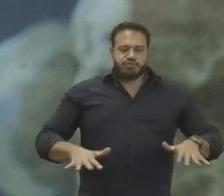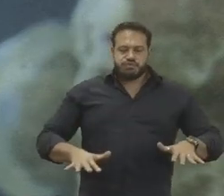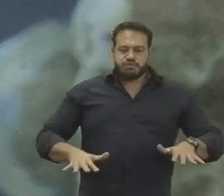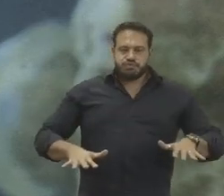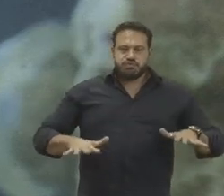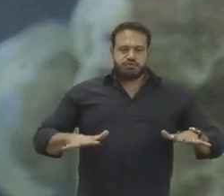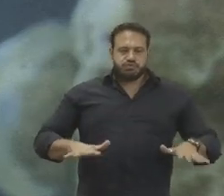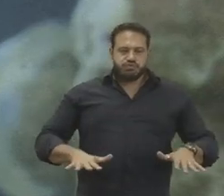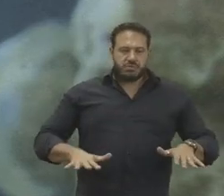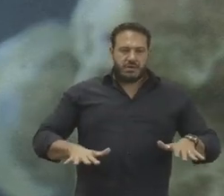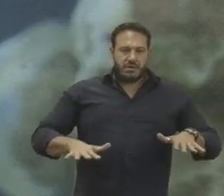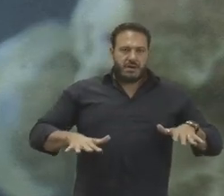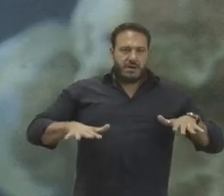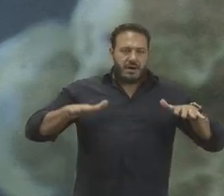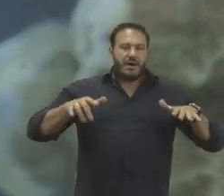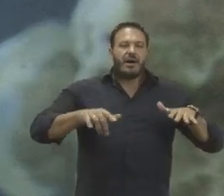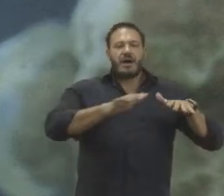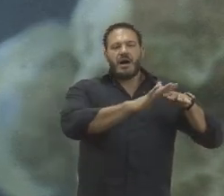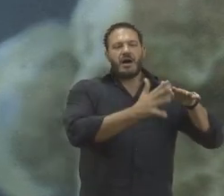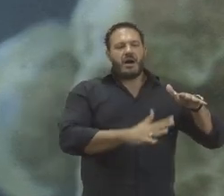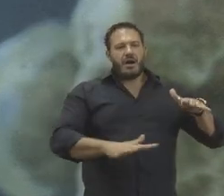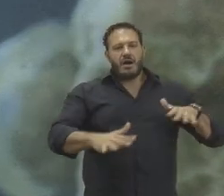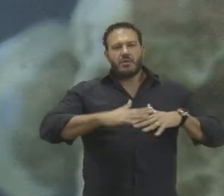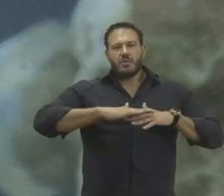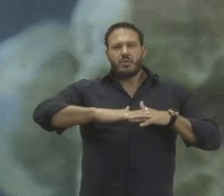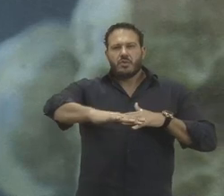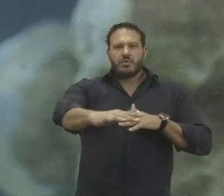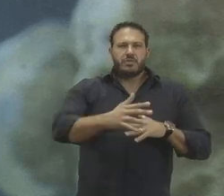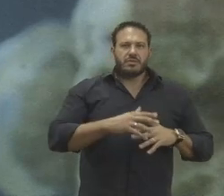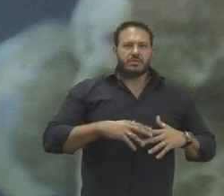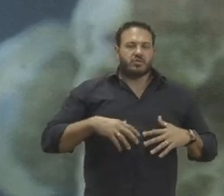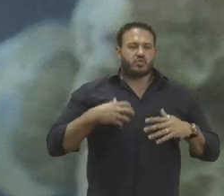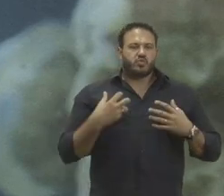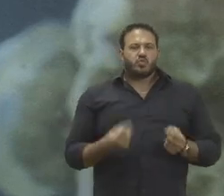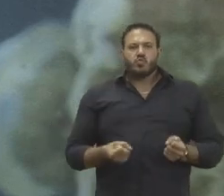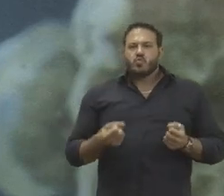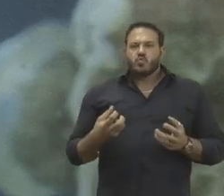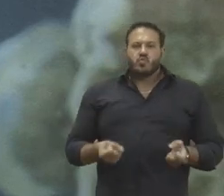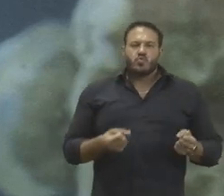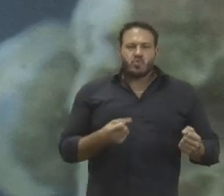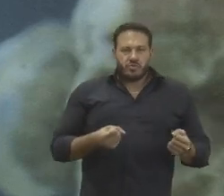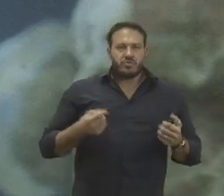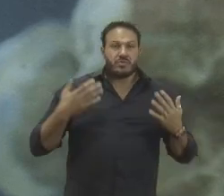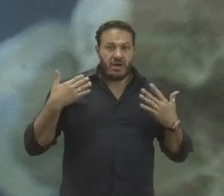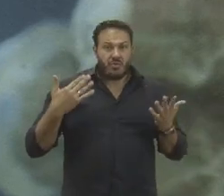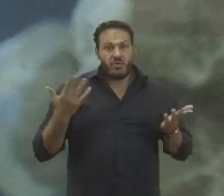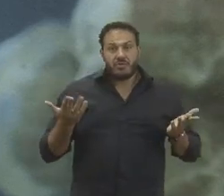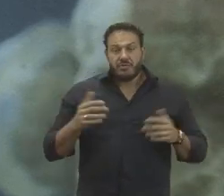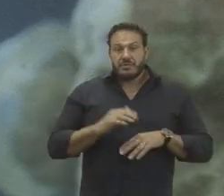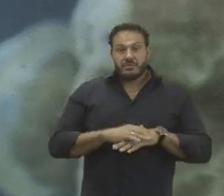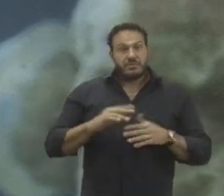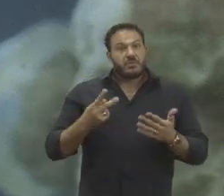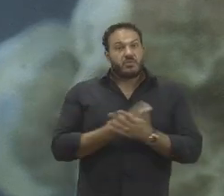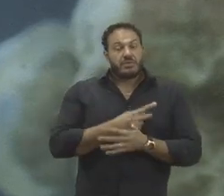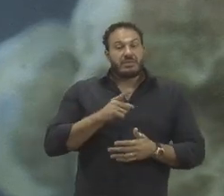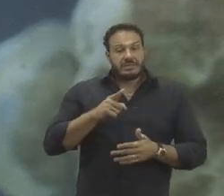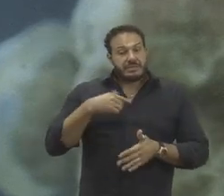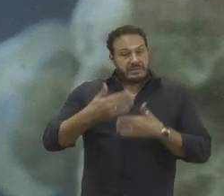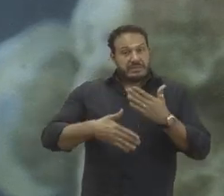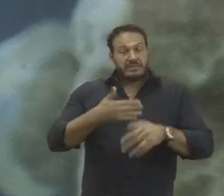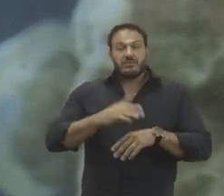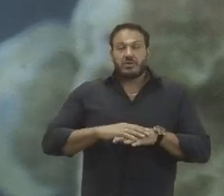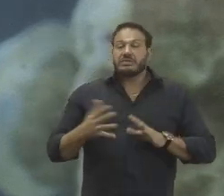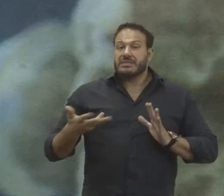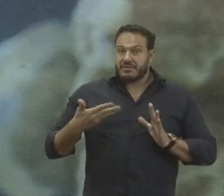norte do ártico é é escura quase como escarpe é que ela absorve muito calor então a tendência é que esse processo se